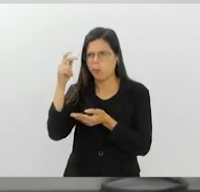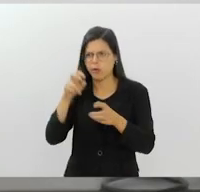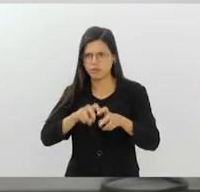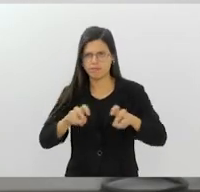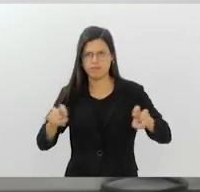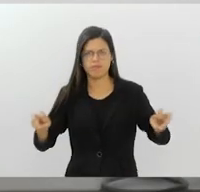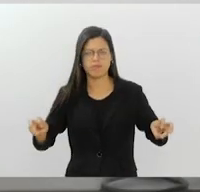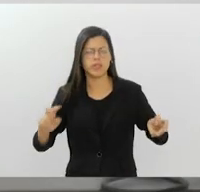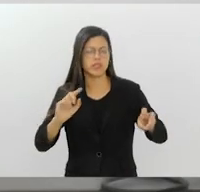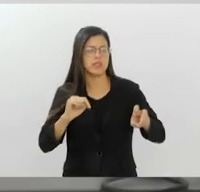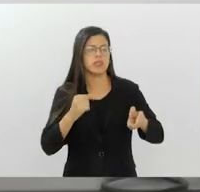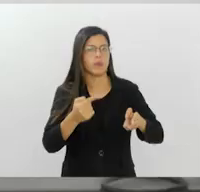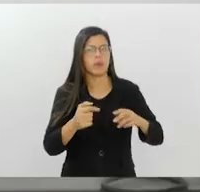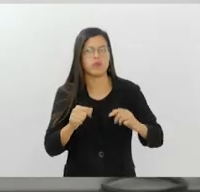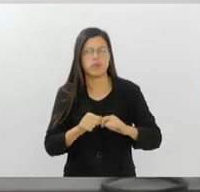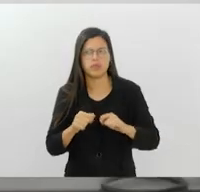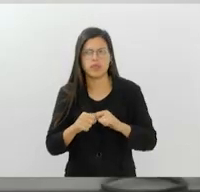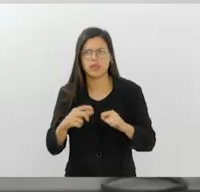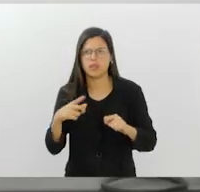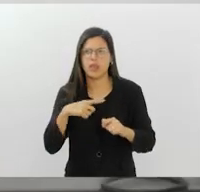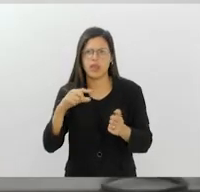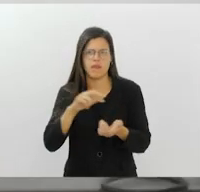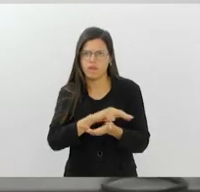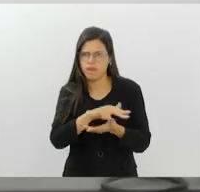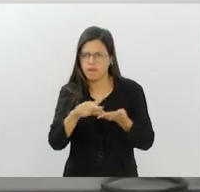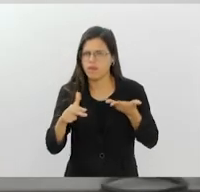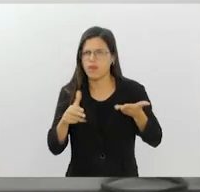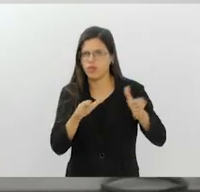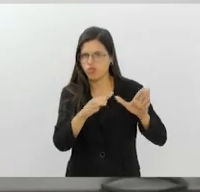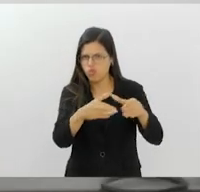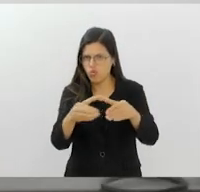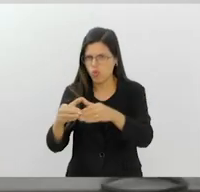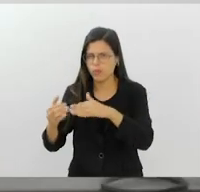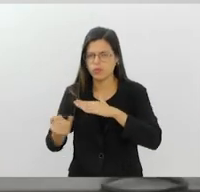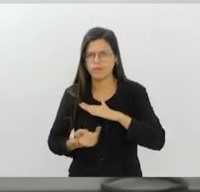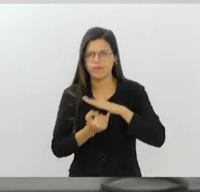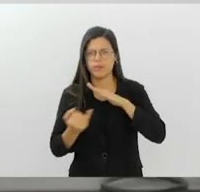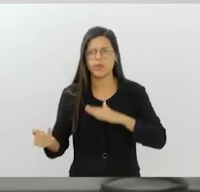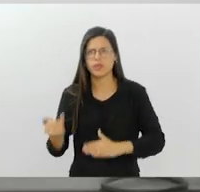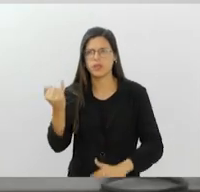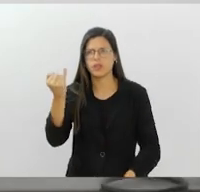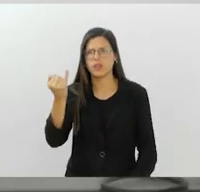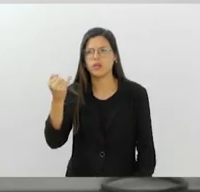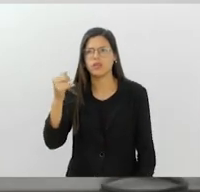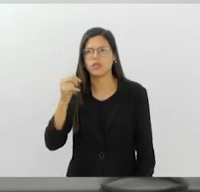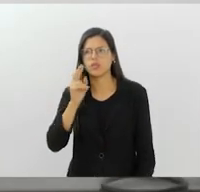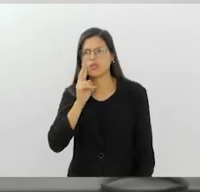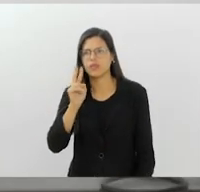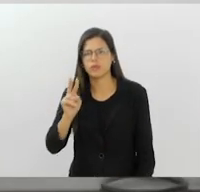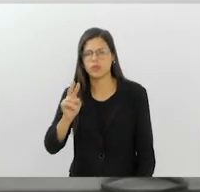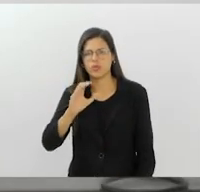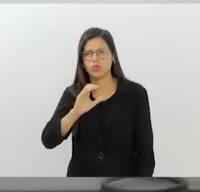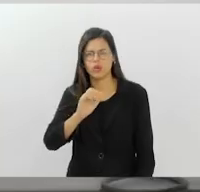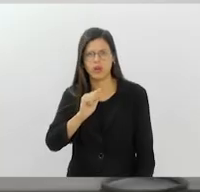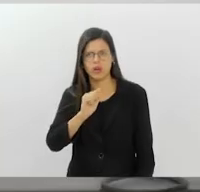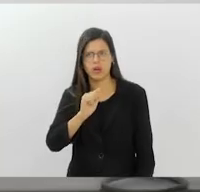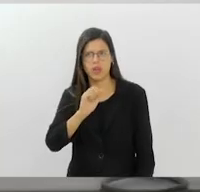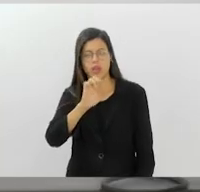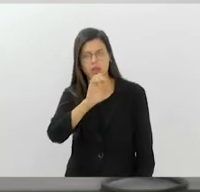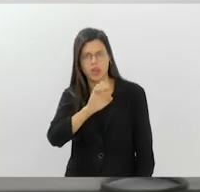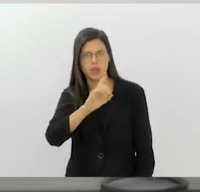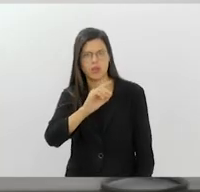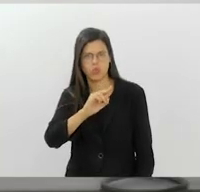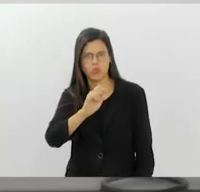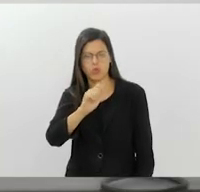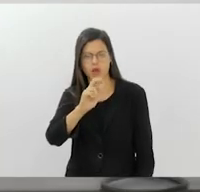depois a gente vai fazer Tem várias entidades importantes aqui presentes veja aqui educafro queria aqui Uma salva de palmas para educafro